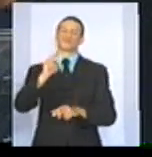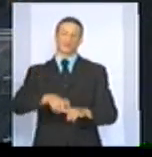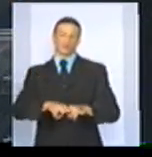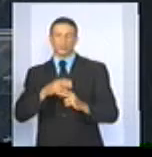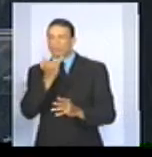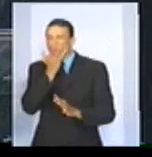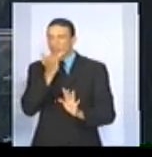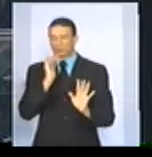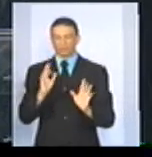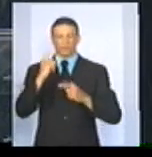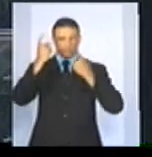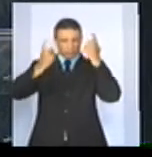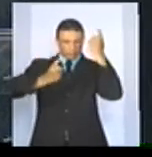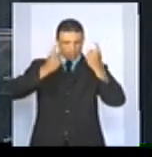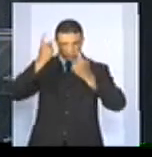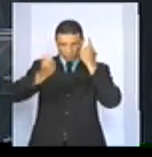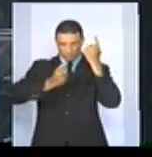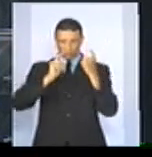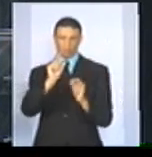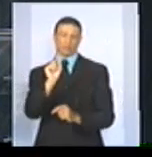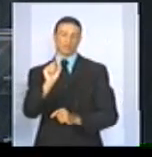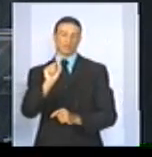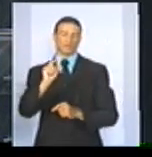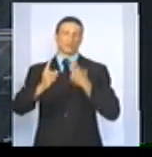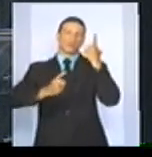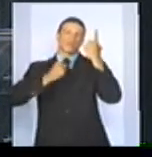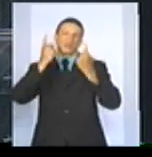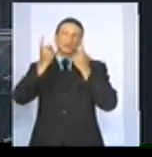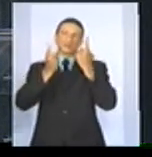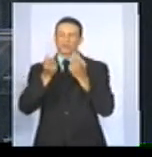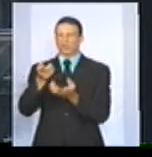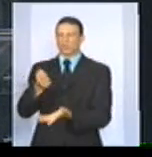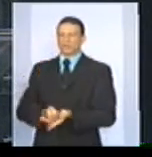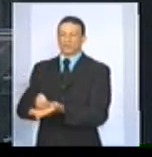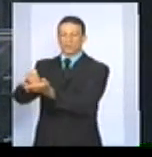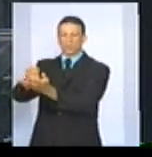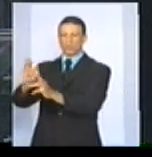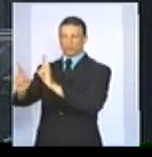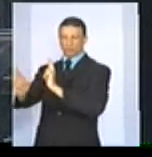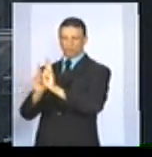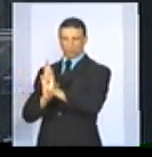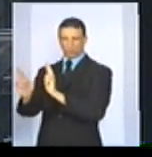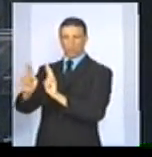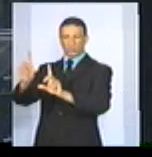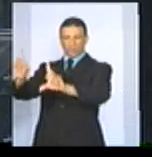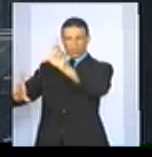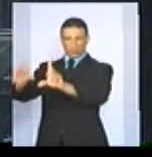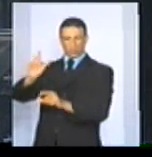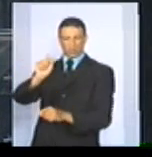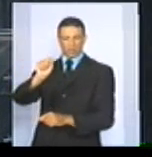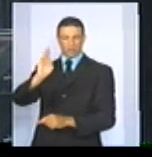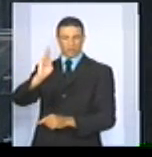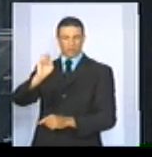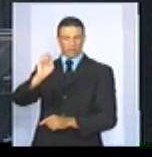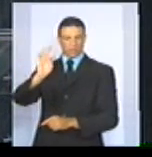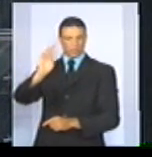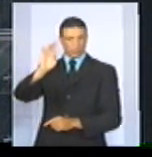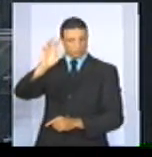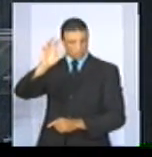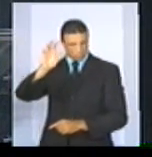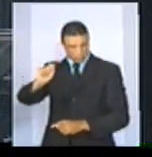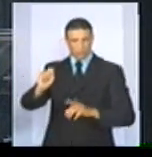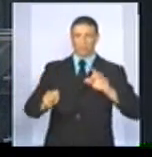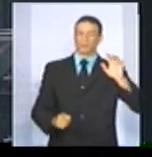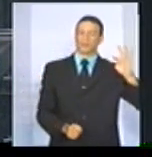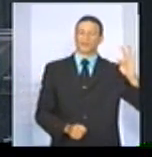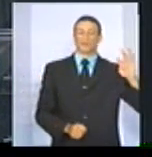Nos preocupam, portanto, as regras de propriedade cruzada, nos preocupam as regras de carregamento com sinal de televisão aberta, e nós contamos com o Supremo Tribunal Federal.